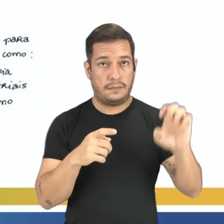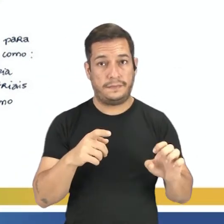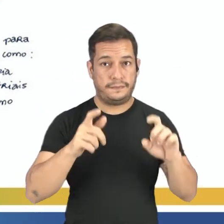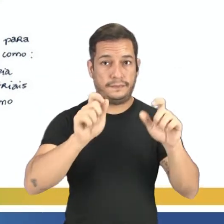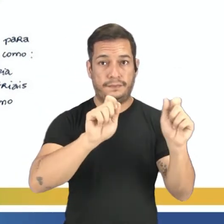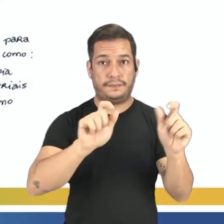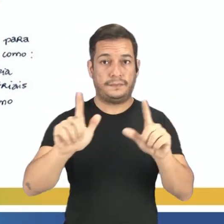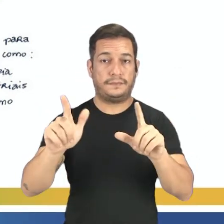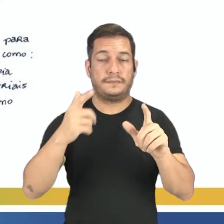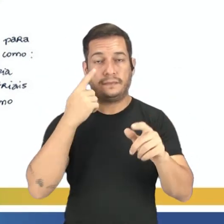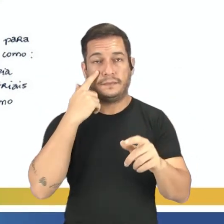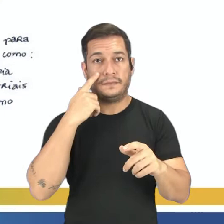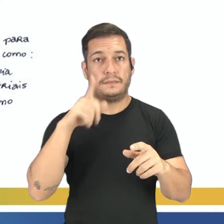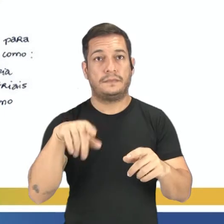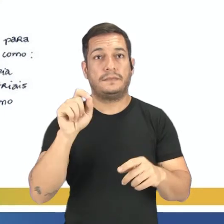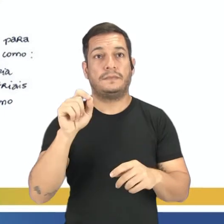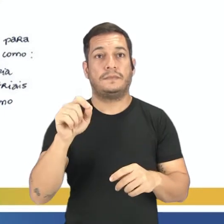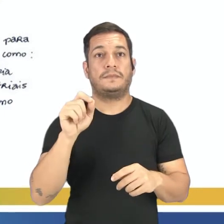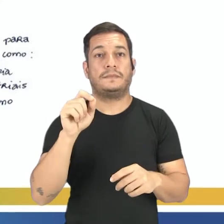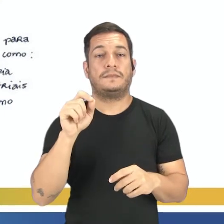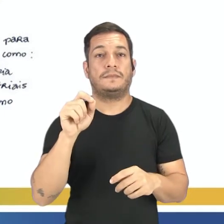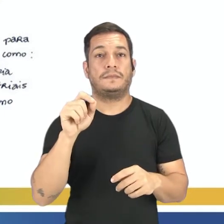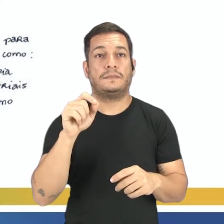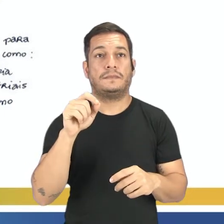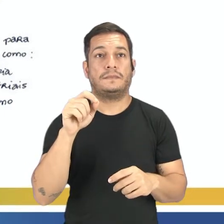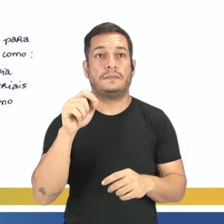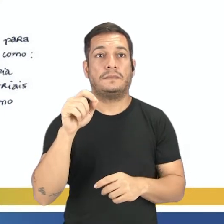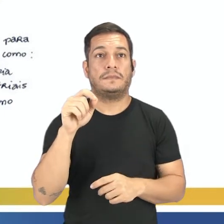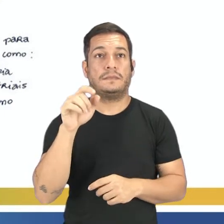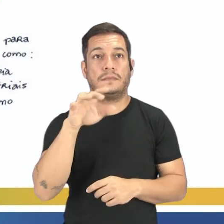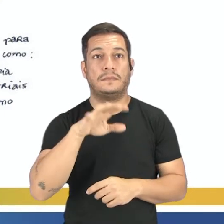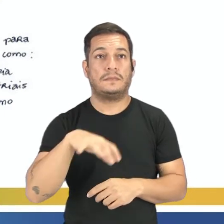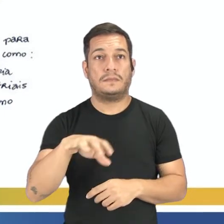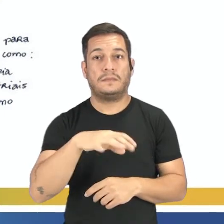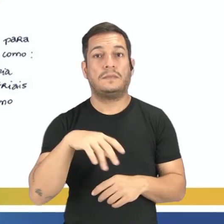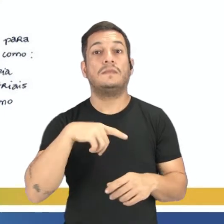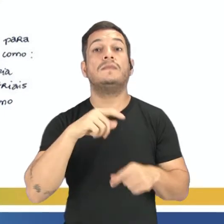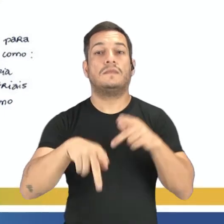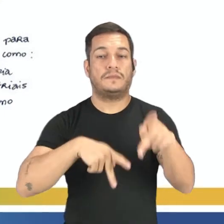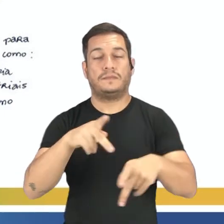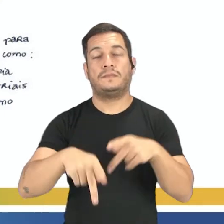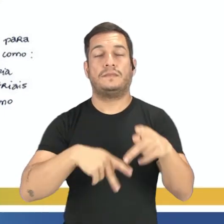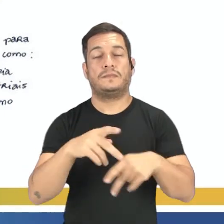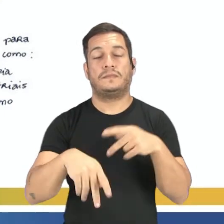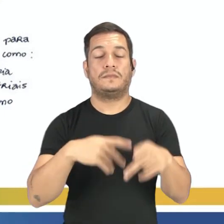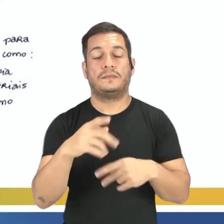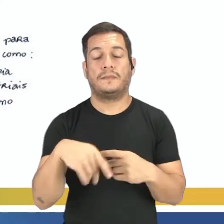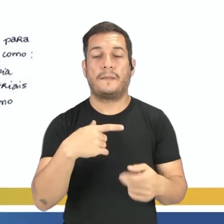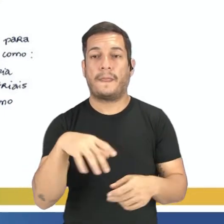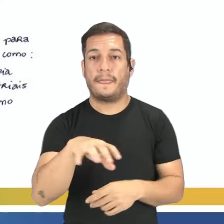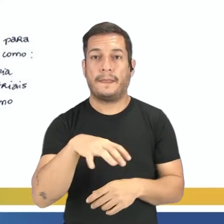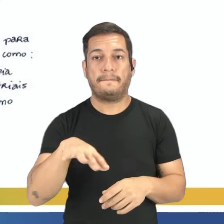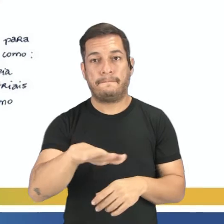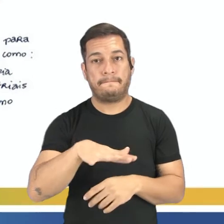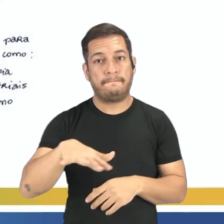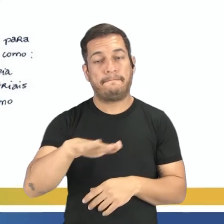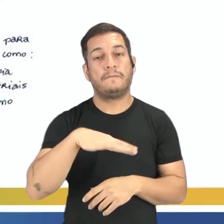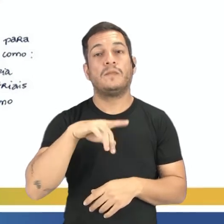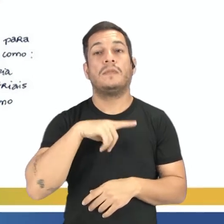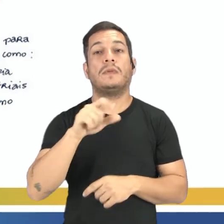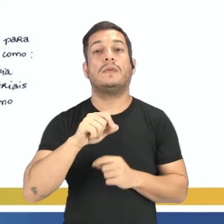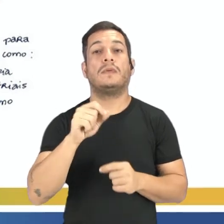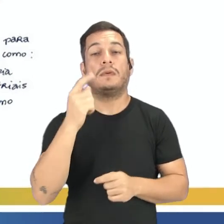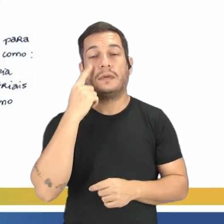televisor, área elevado, adensamente populacional, né? Então, no espaço urbano, nós temos uma área